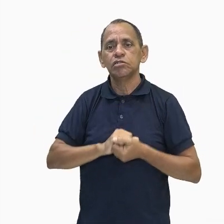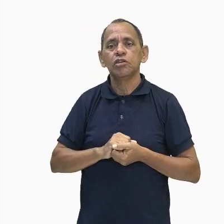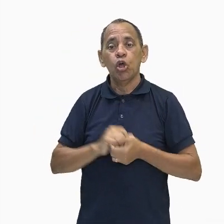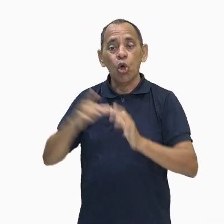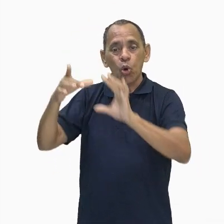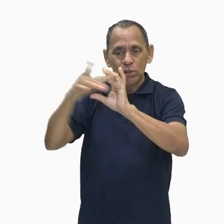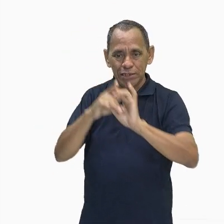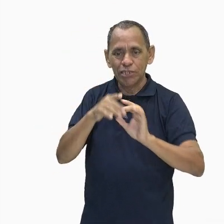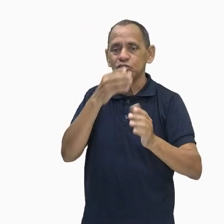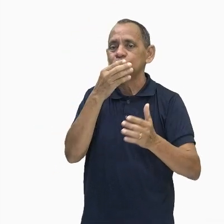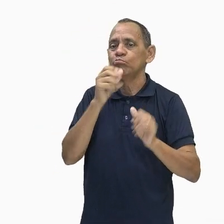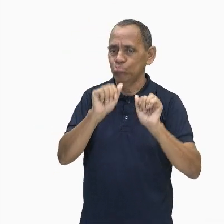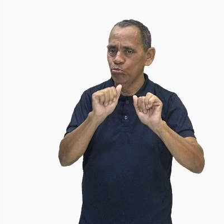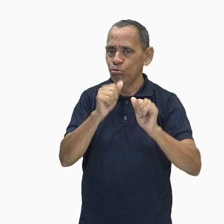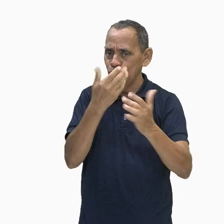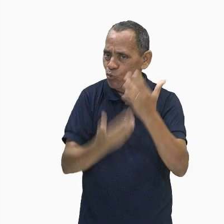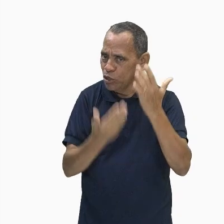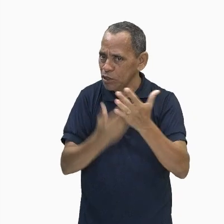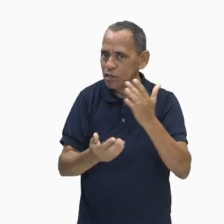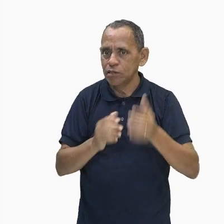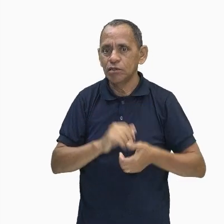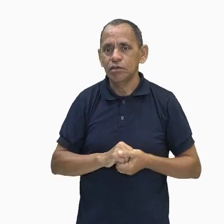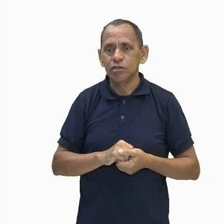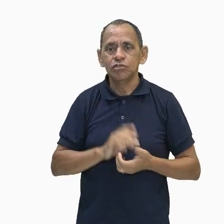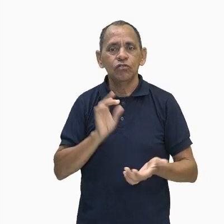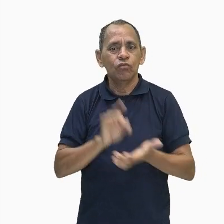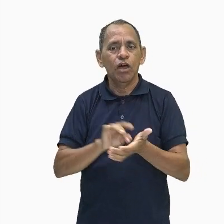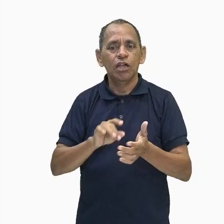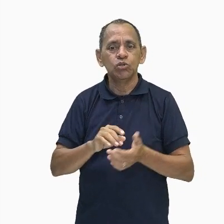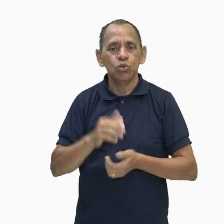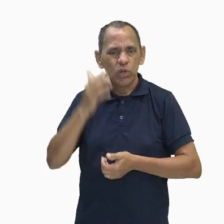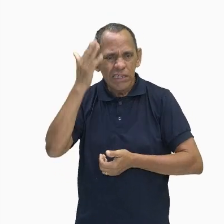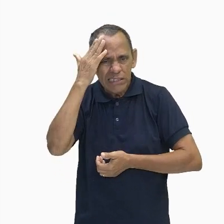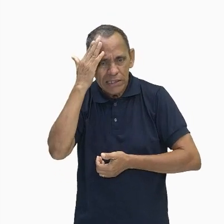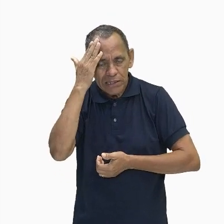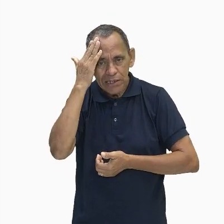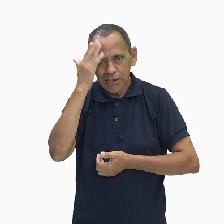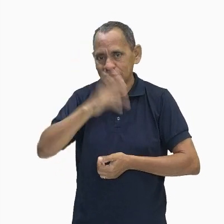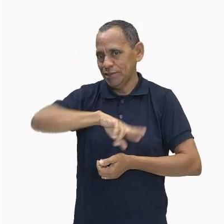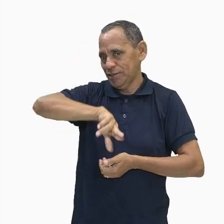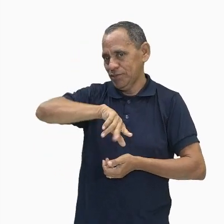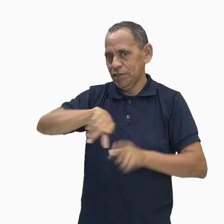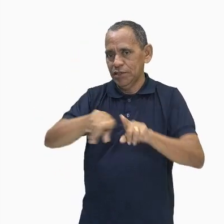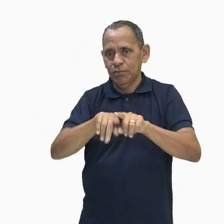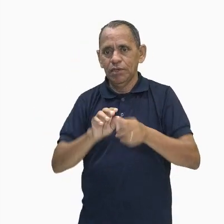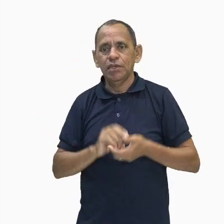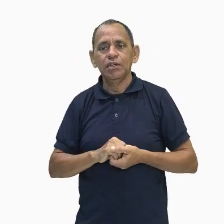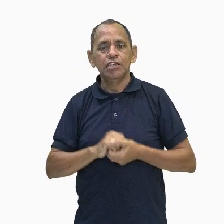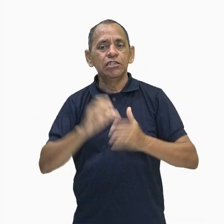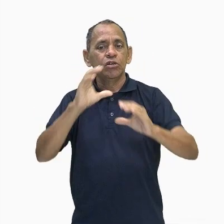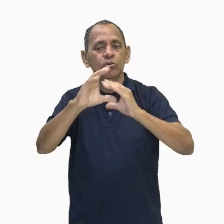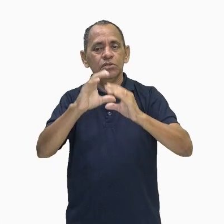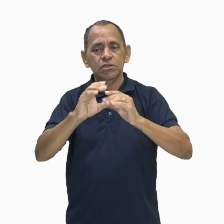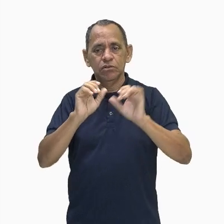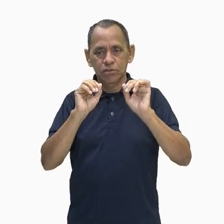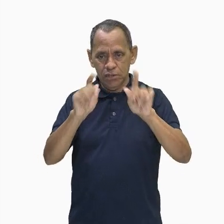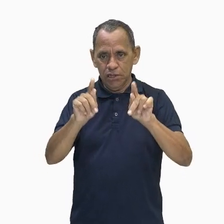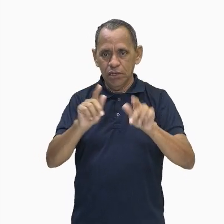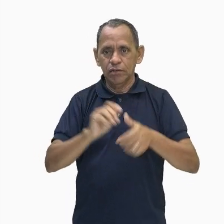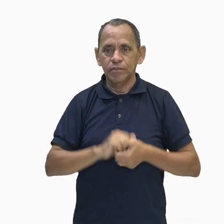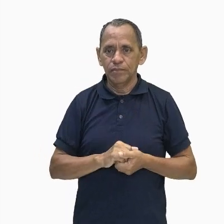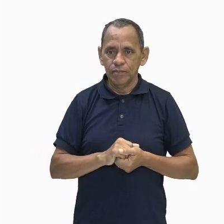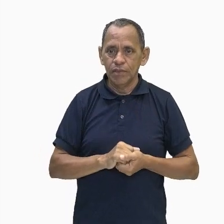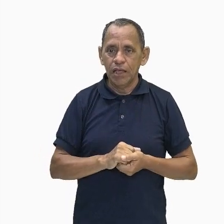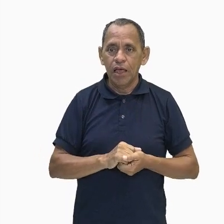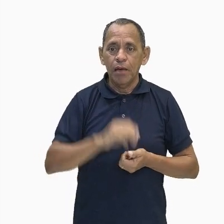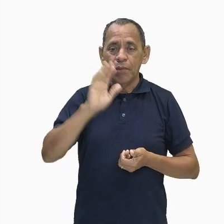perder e eu muito provavelmente não vou compreender o peso dessa comunicação, o contexto dessa comunicação. E se eu tiro